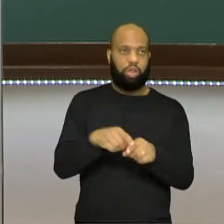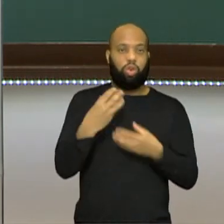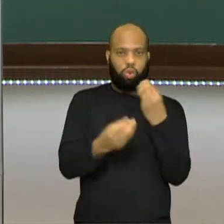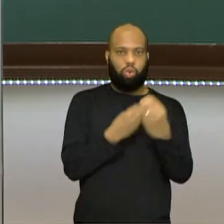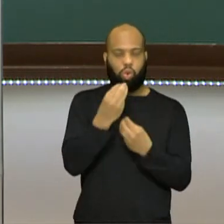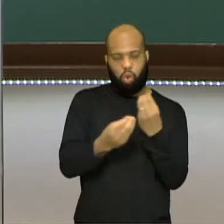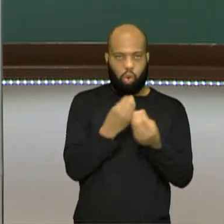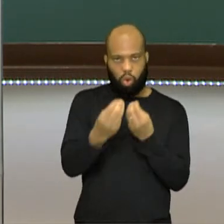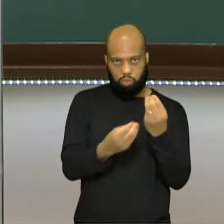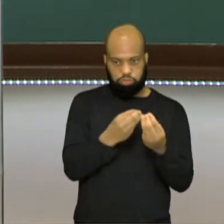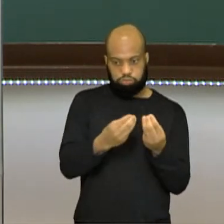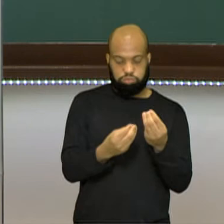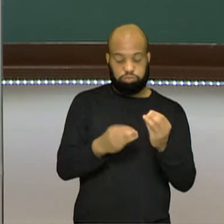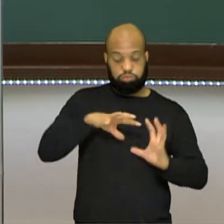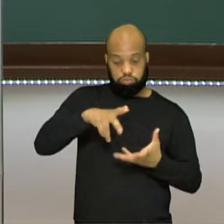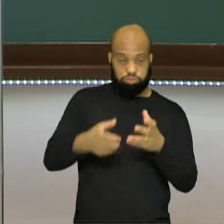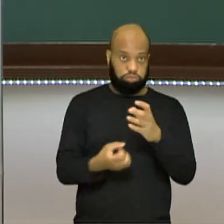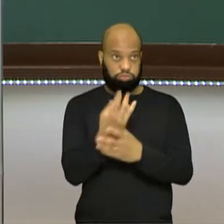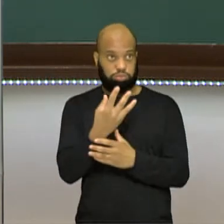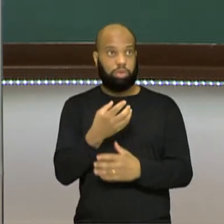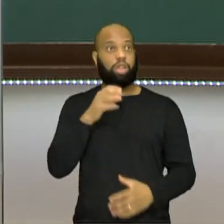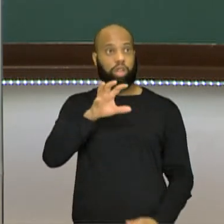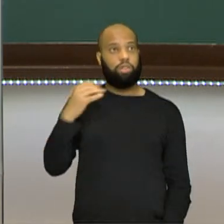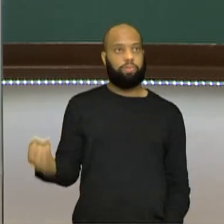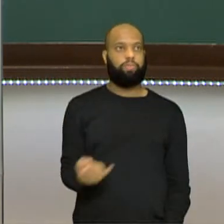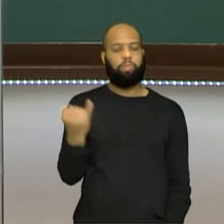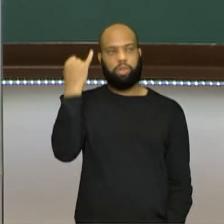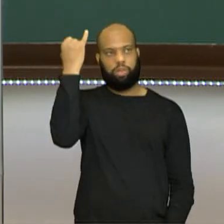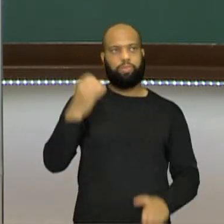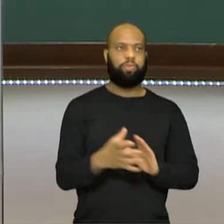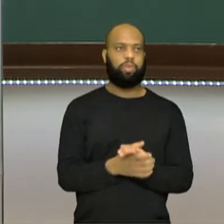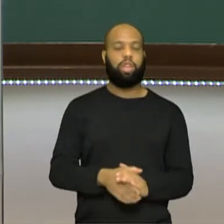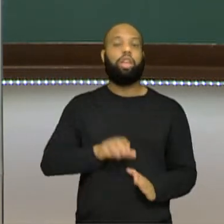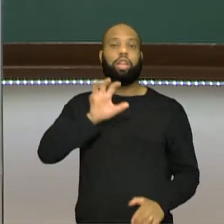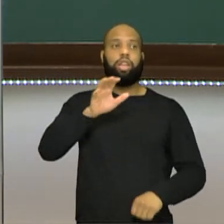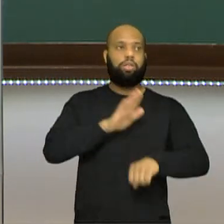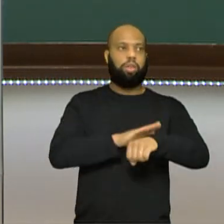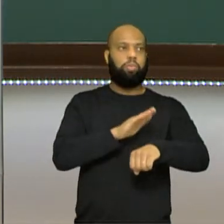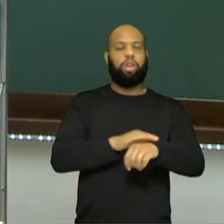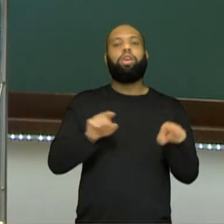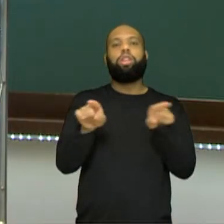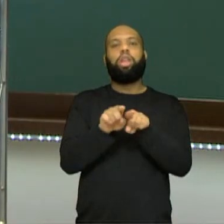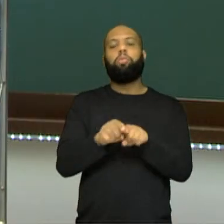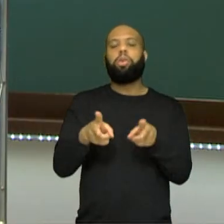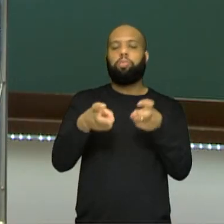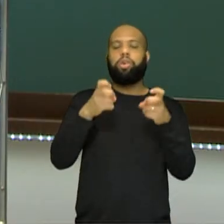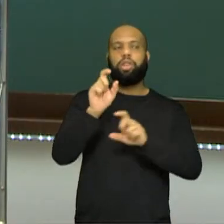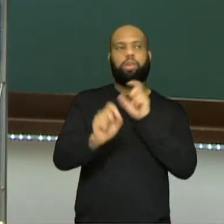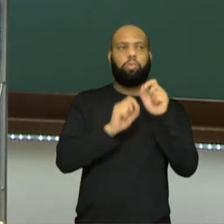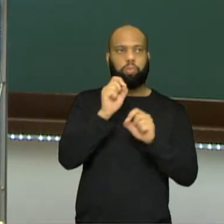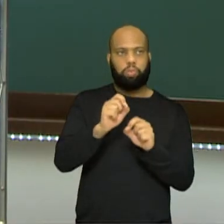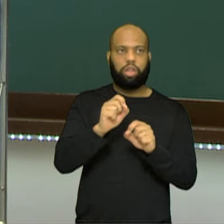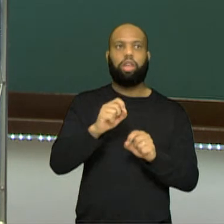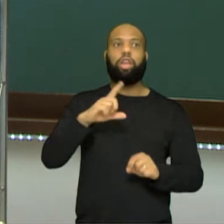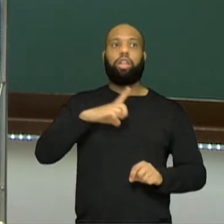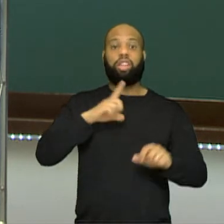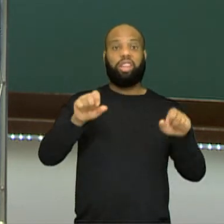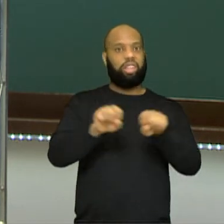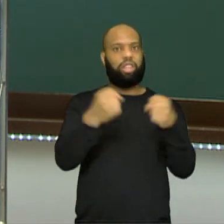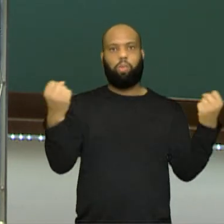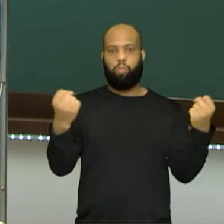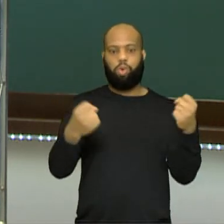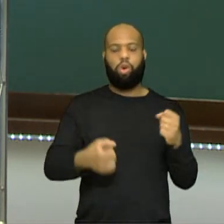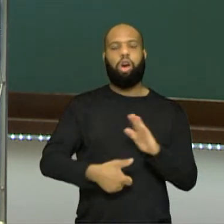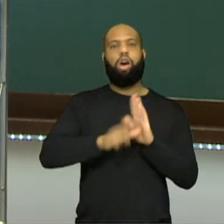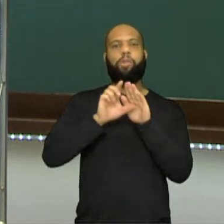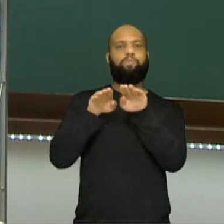se constitui e como isso é importante. Nesse momento, nós vamos perceber, então, o rompimento, como eu já havia